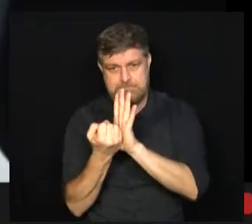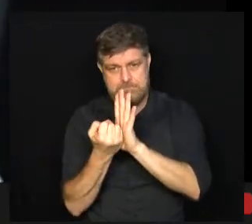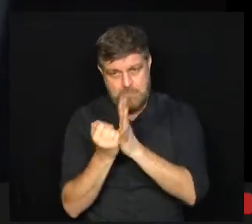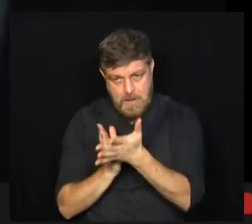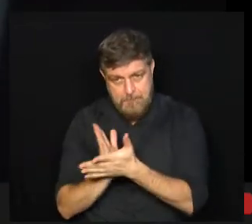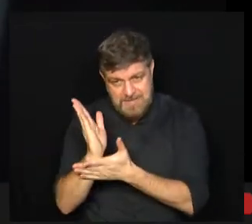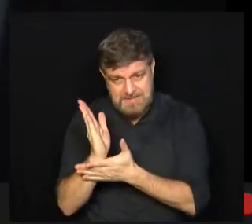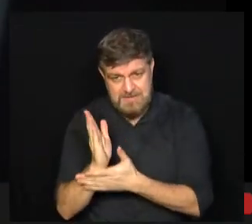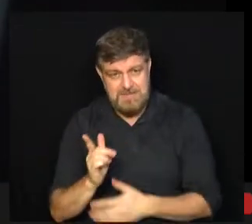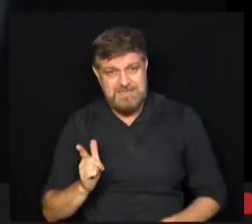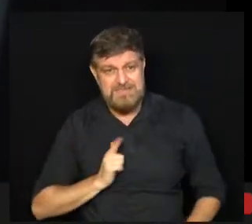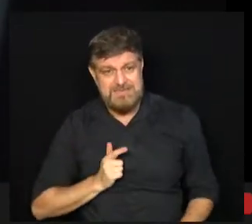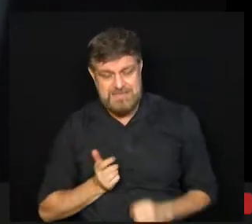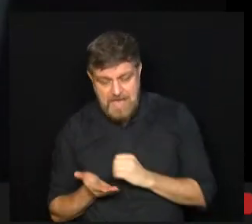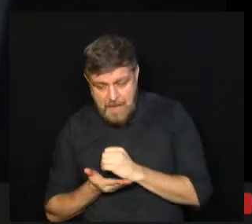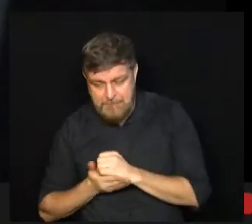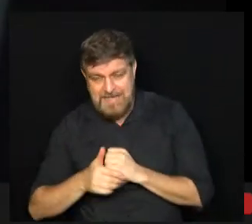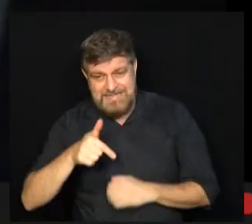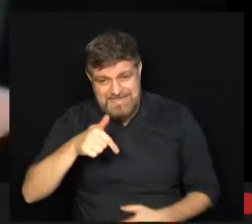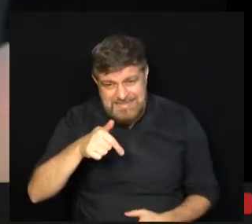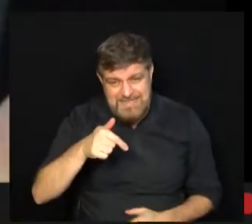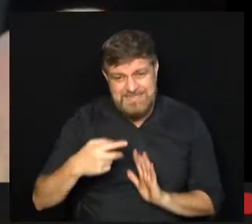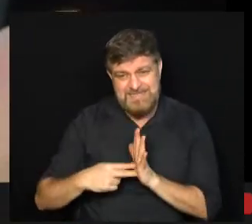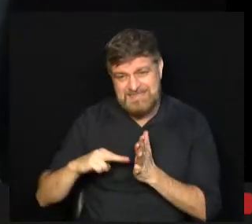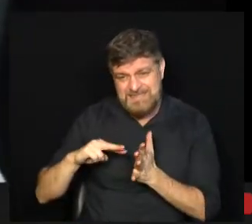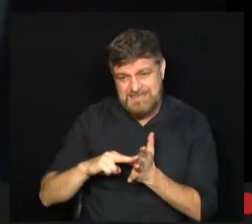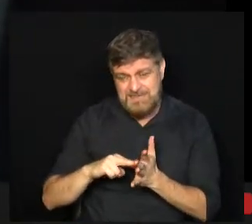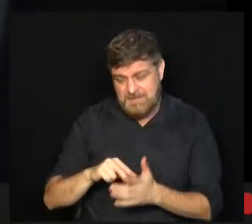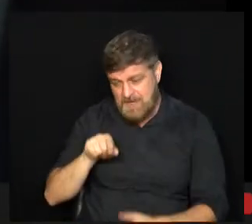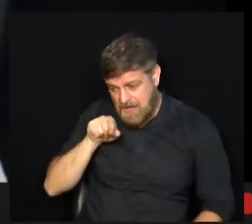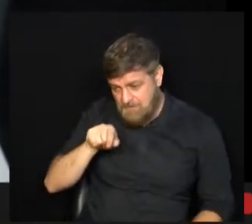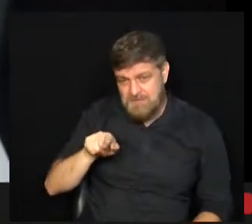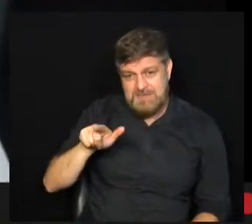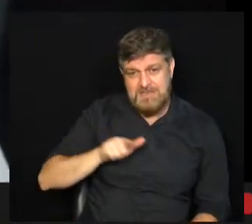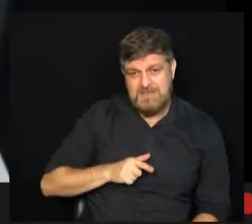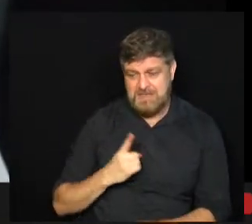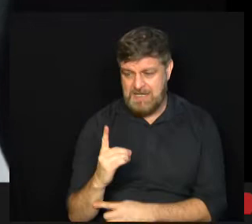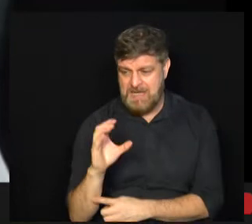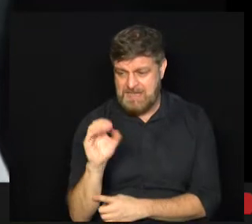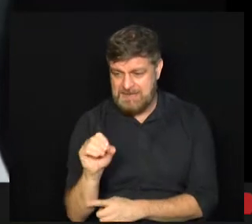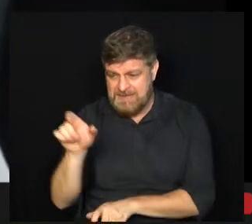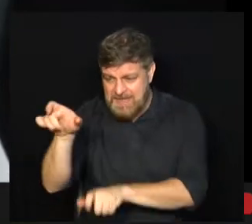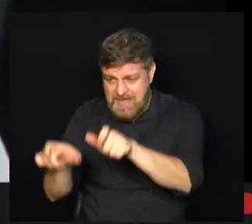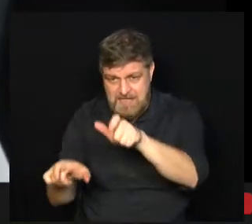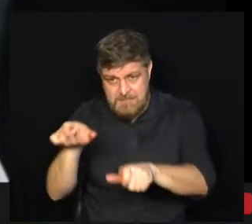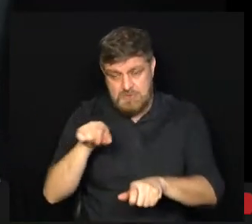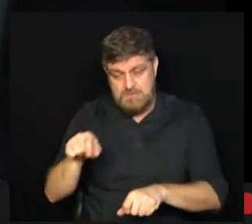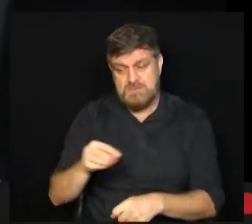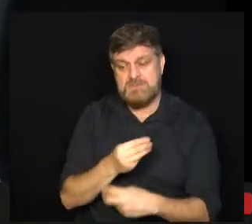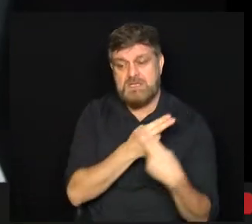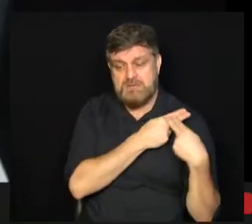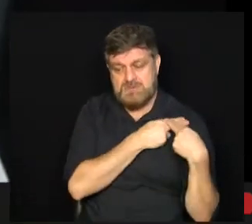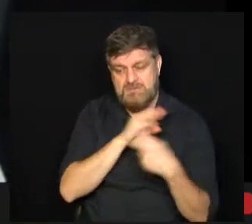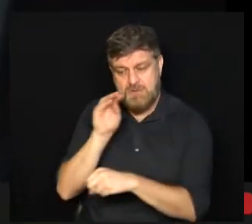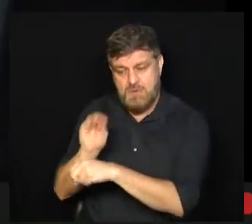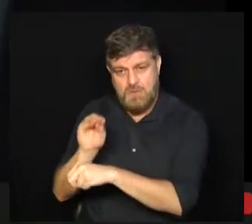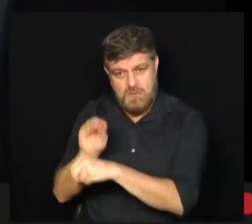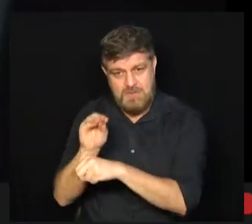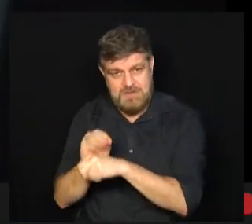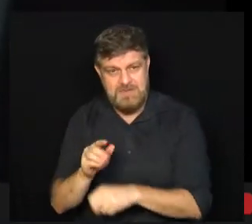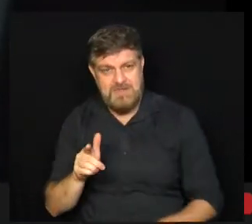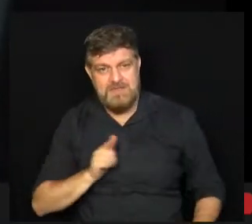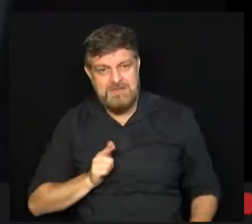se a nota mínima é 7, significa que eu entrego para você 10 passageiros. Então, por essa nota, você pode, no caso